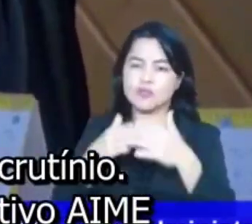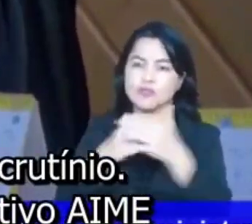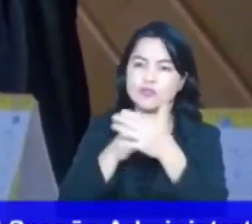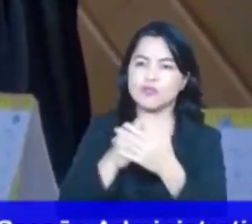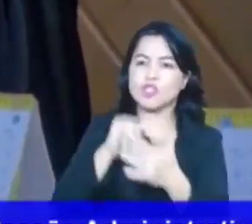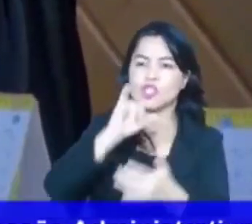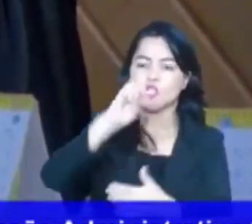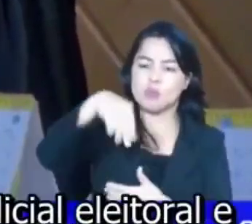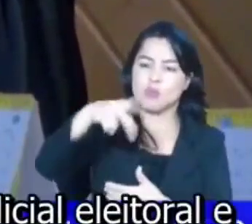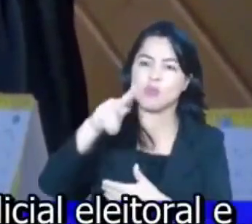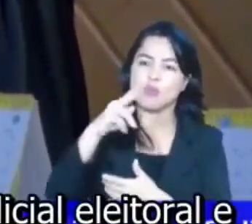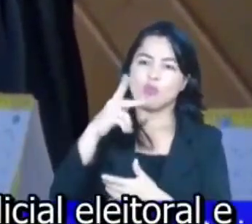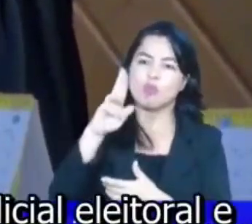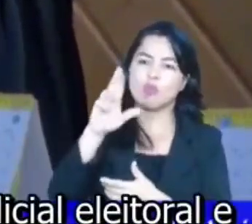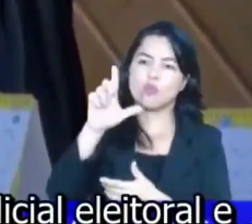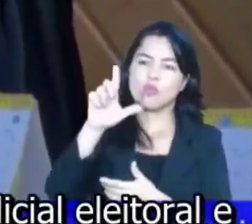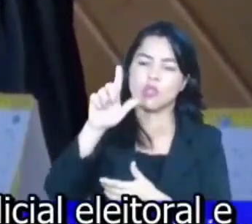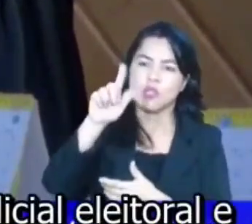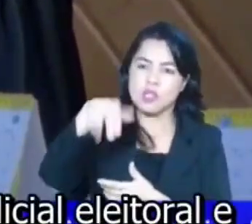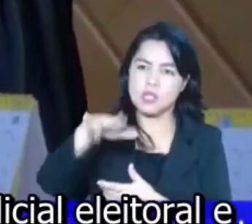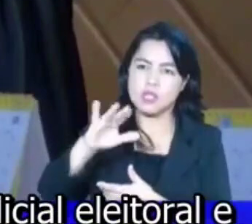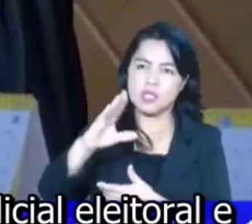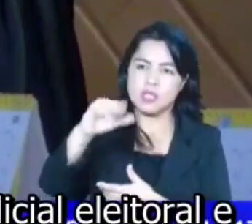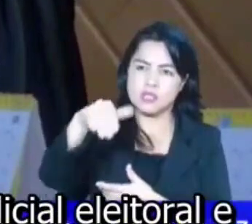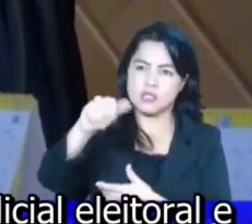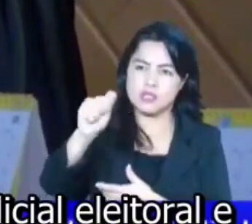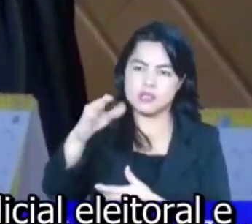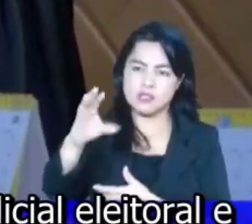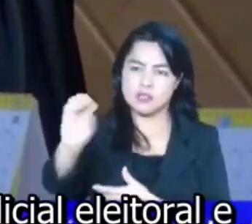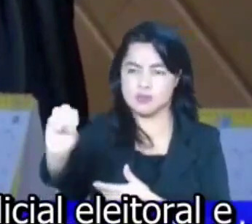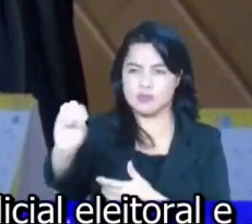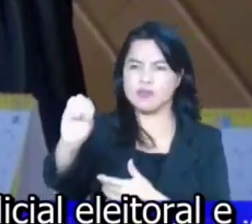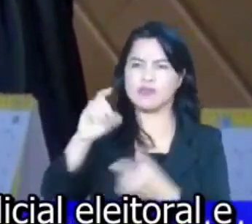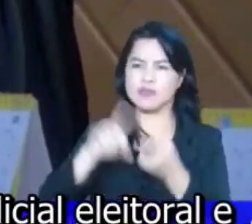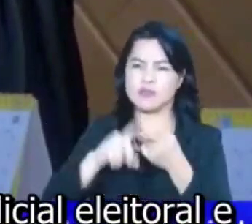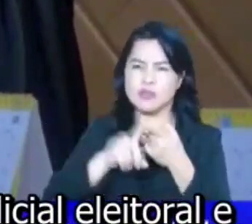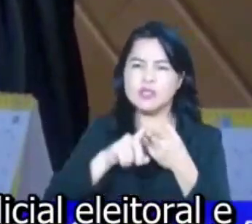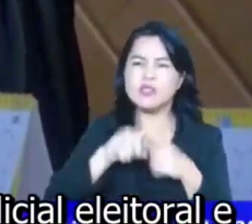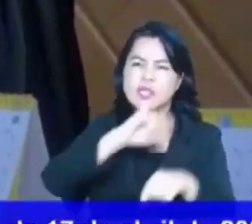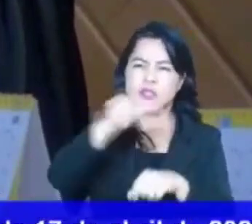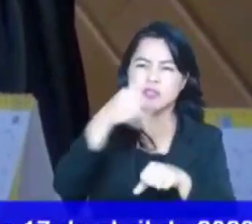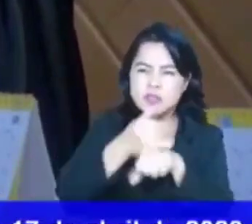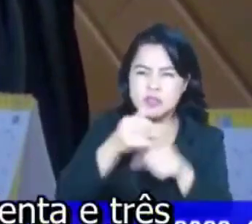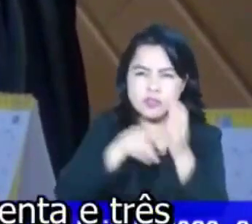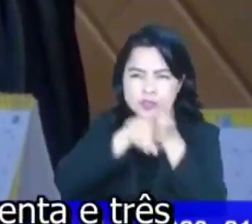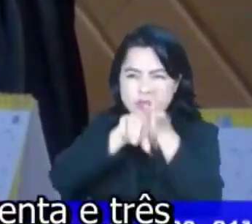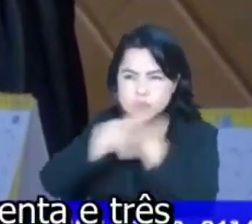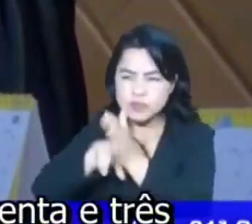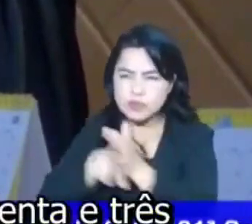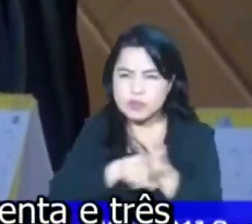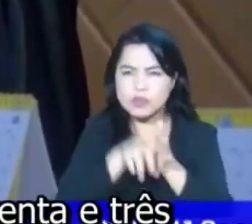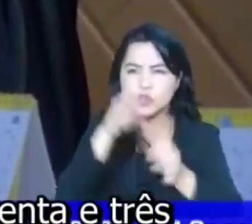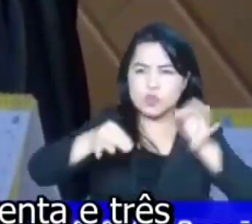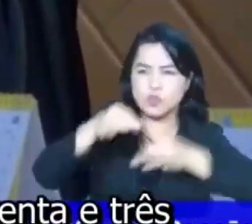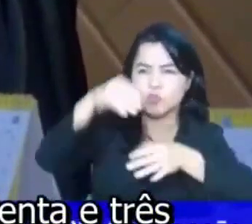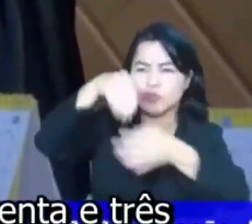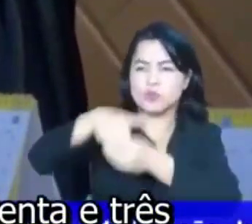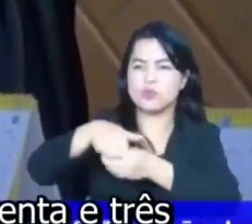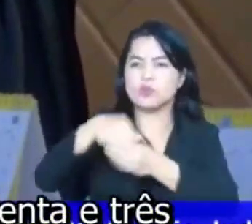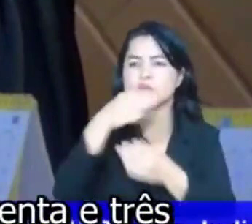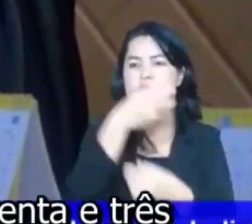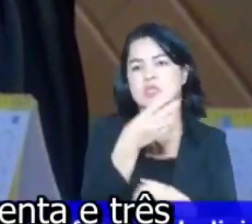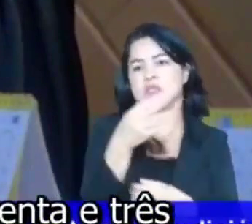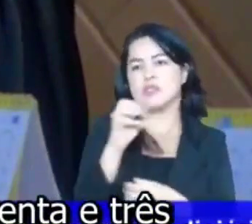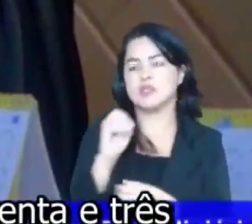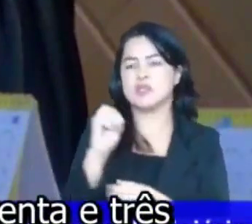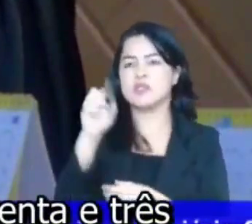eletivo, AIME, o recurso contra a expedição de diploma, ação de investigação judicial eleitoral e as representações dos artigos 30A,